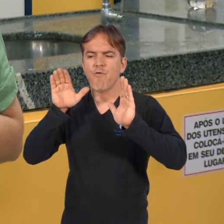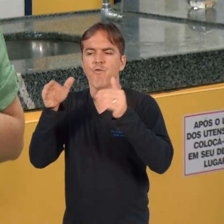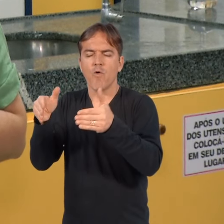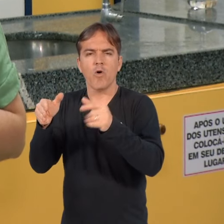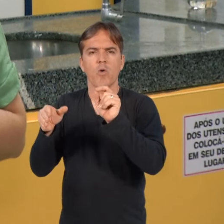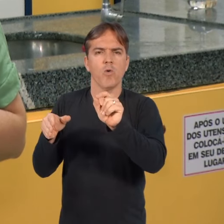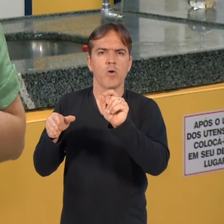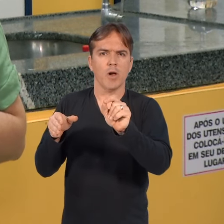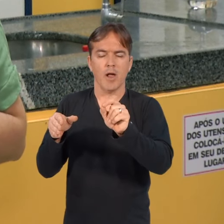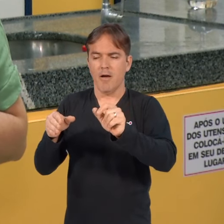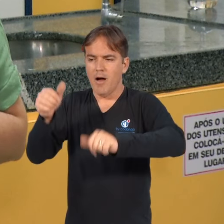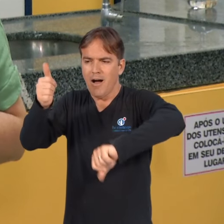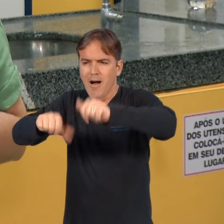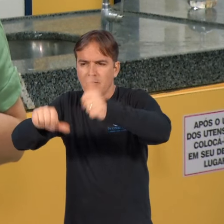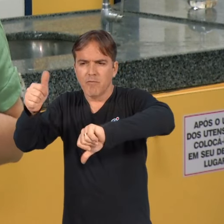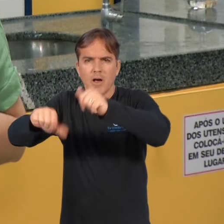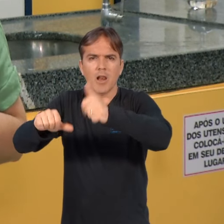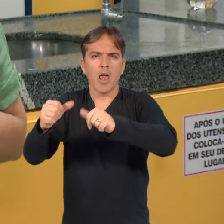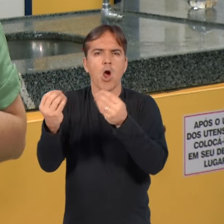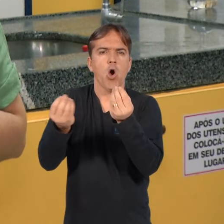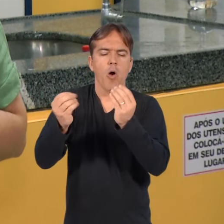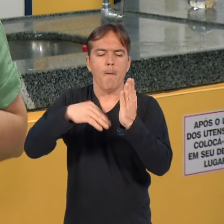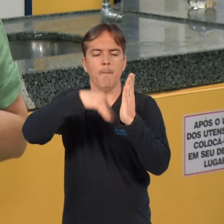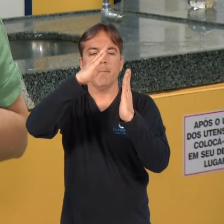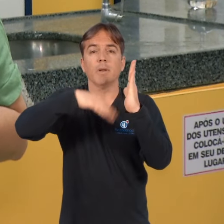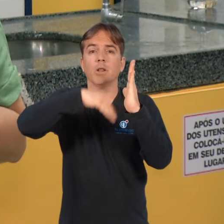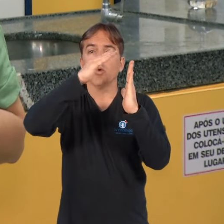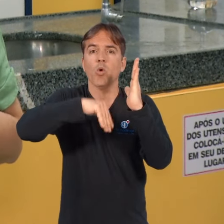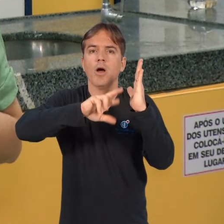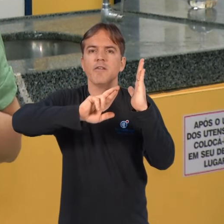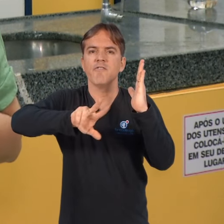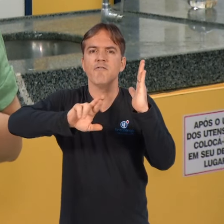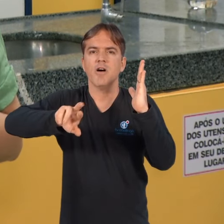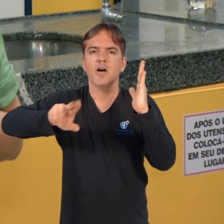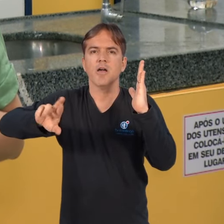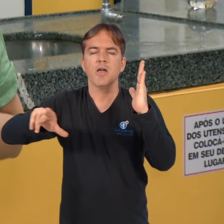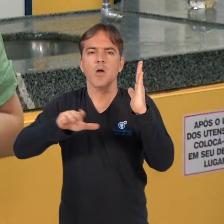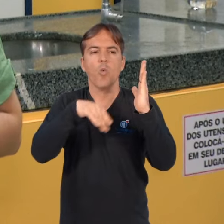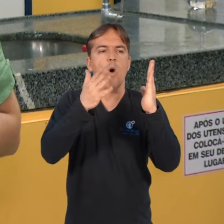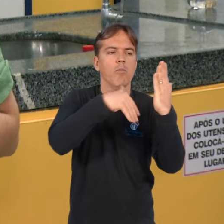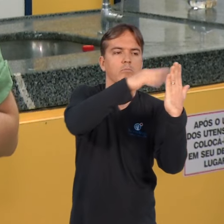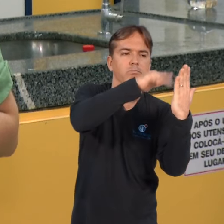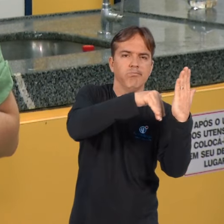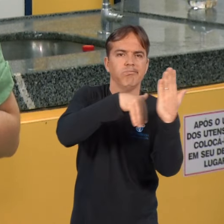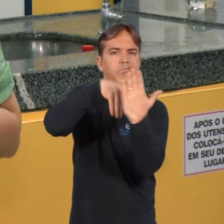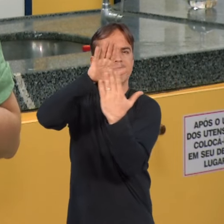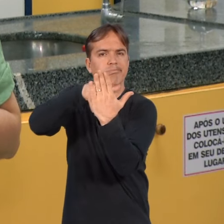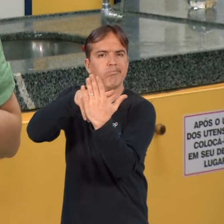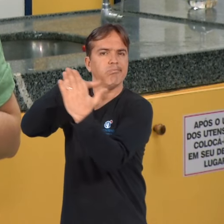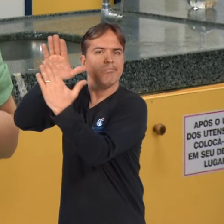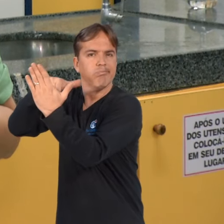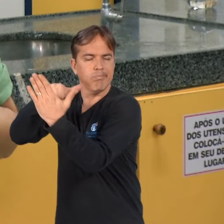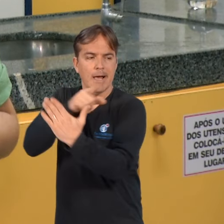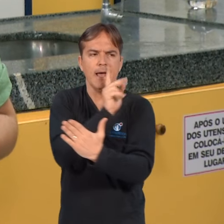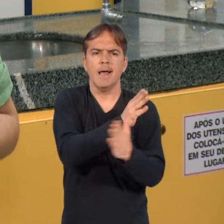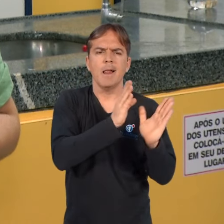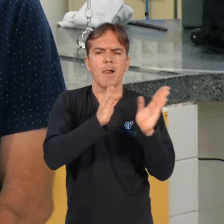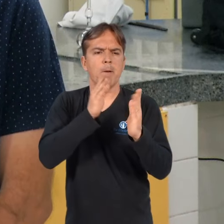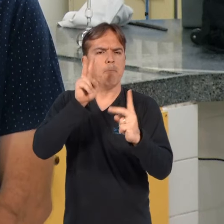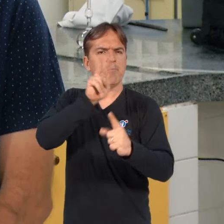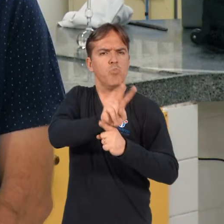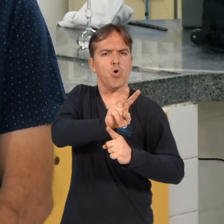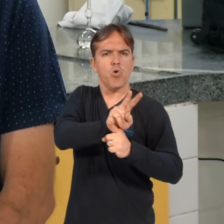em avaliar diferentes sistemas de pintura para ver qual desses sistemas protegia mais o